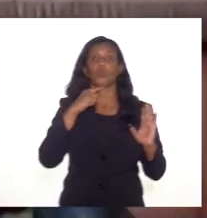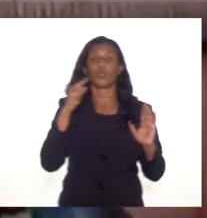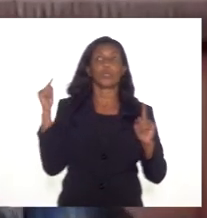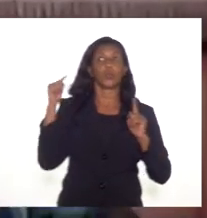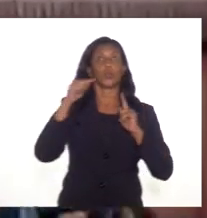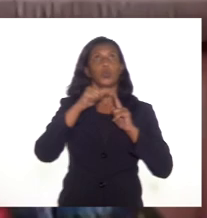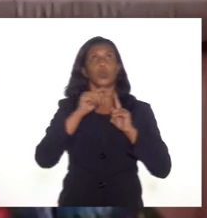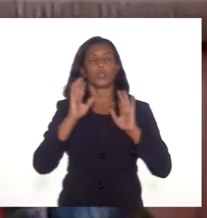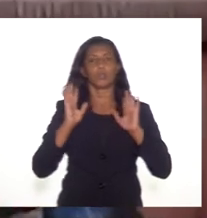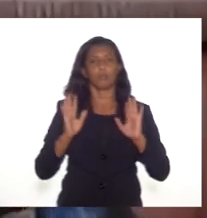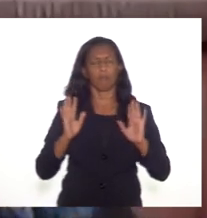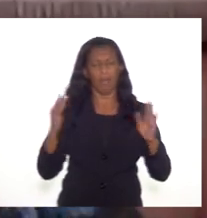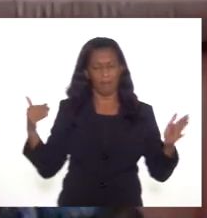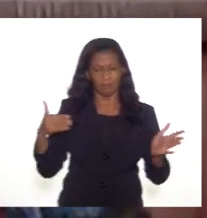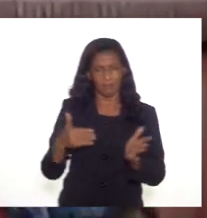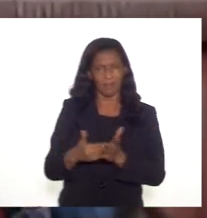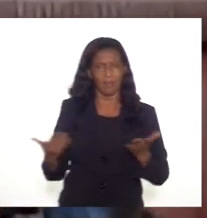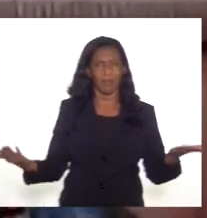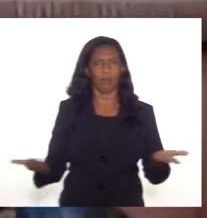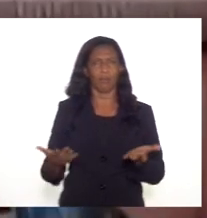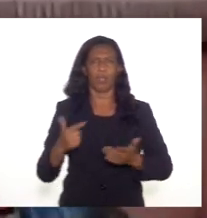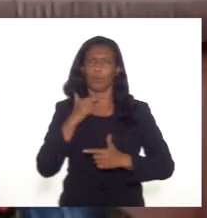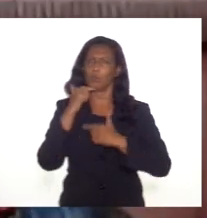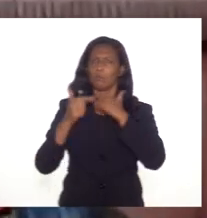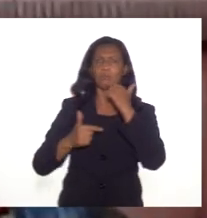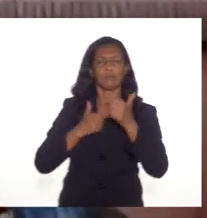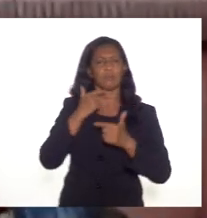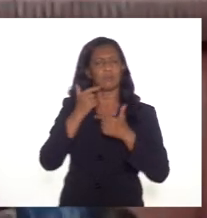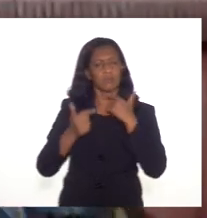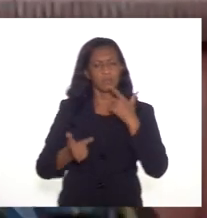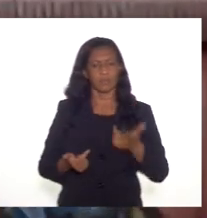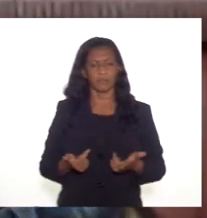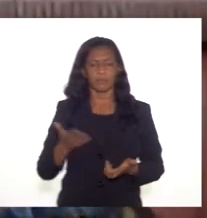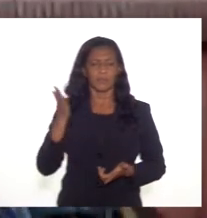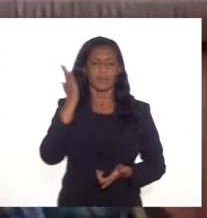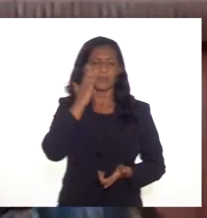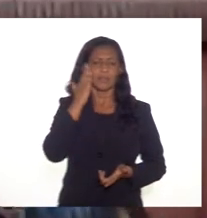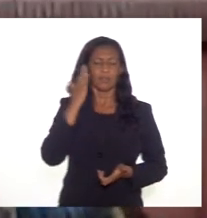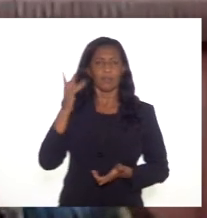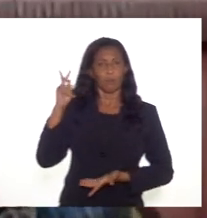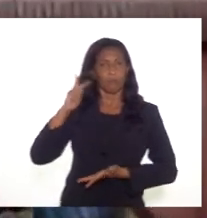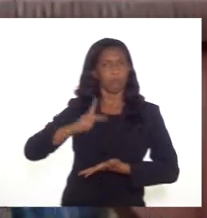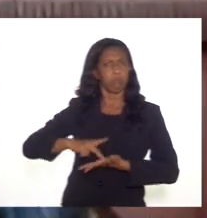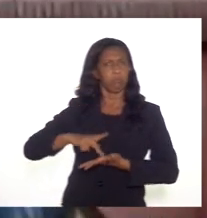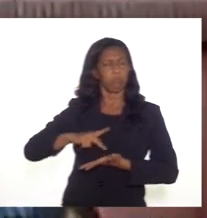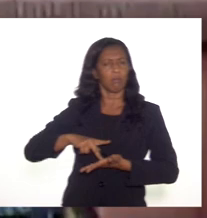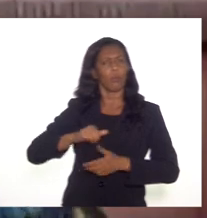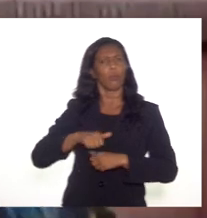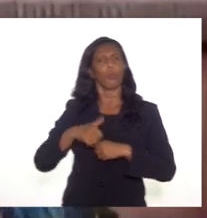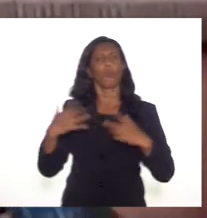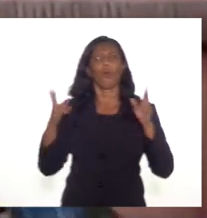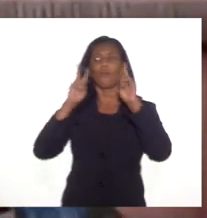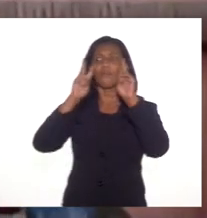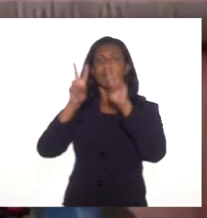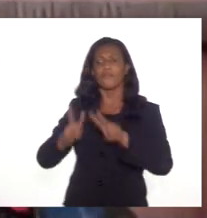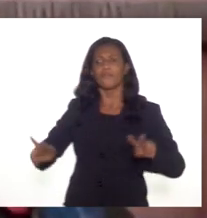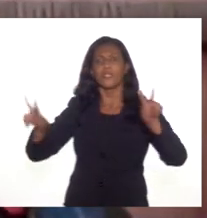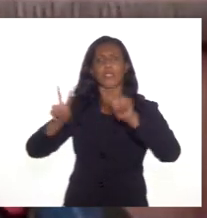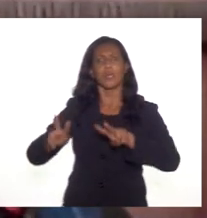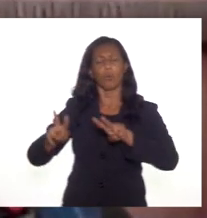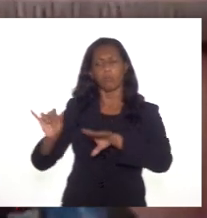alcançar, mas até agora a gente não conseguiu saber de fato qual é a visão